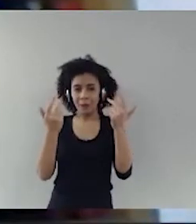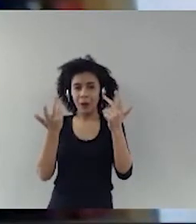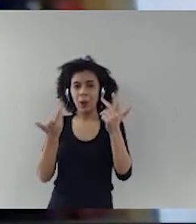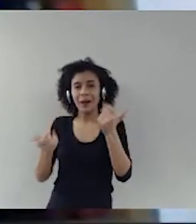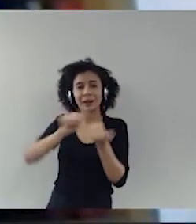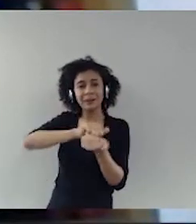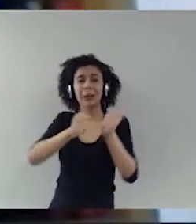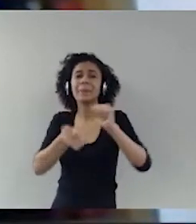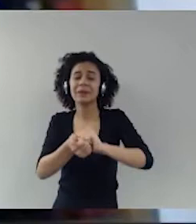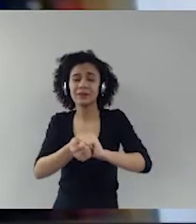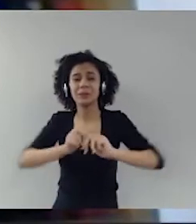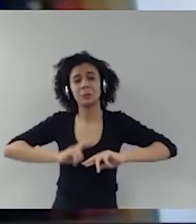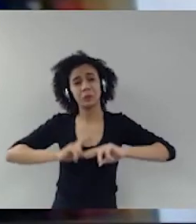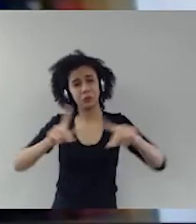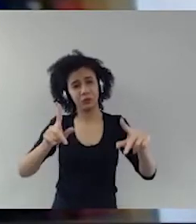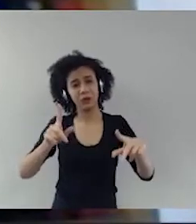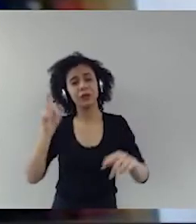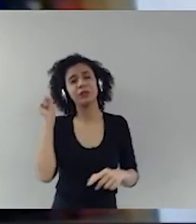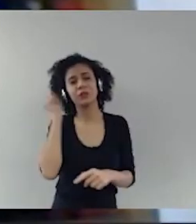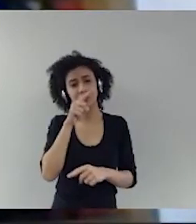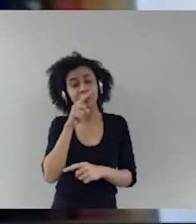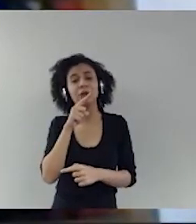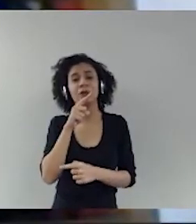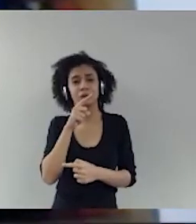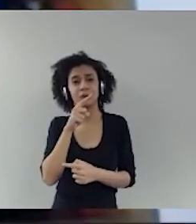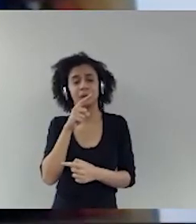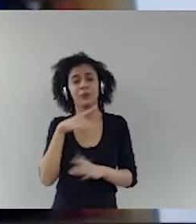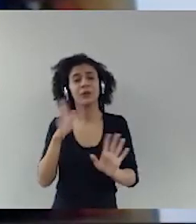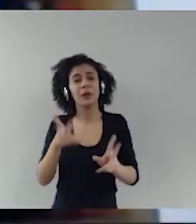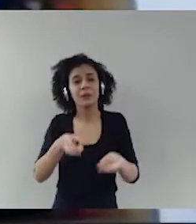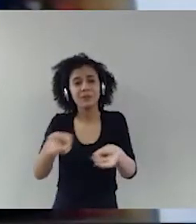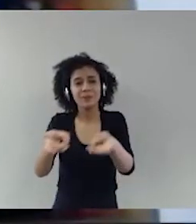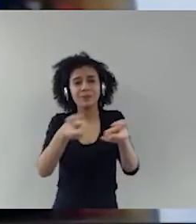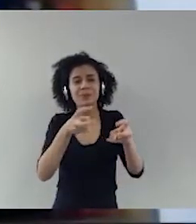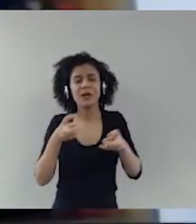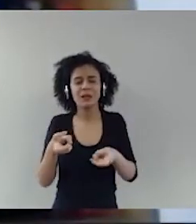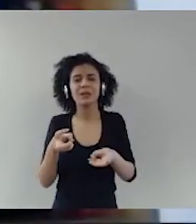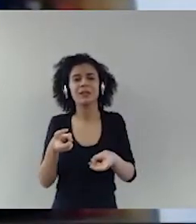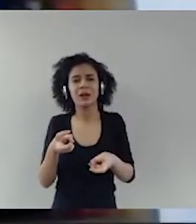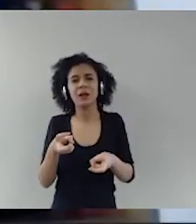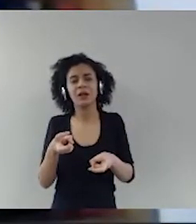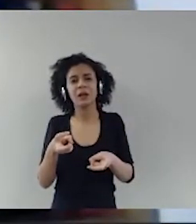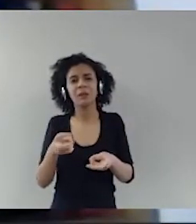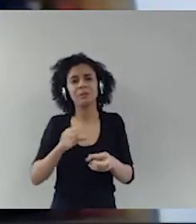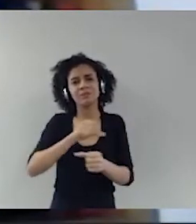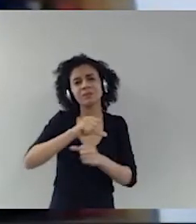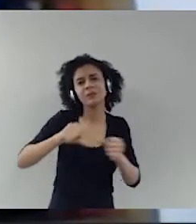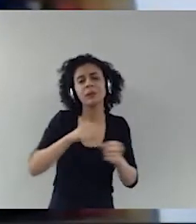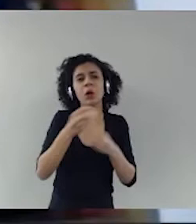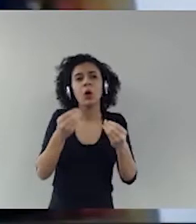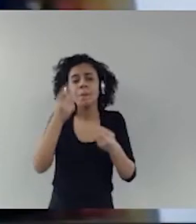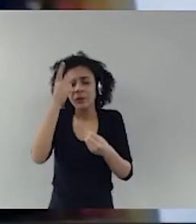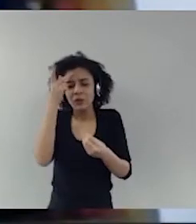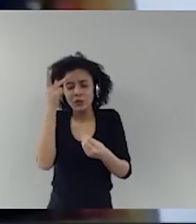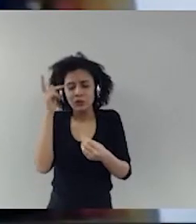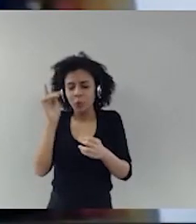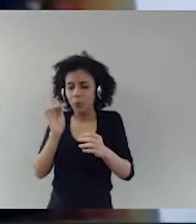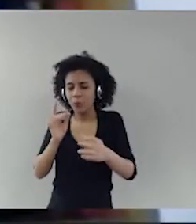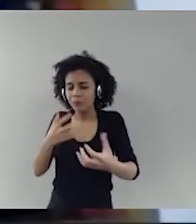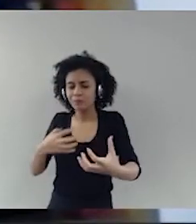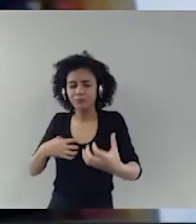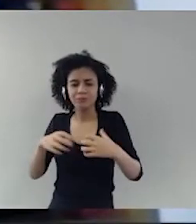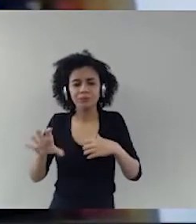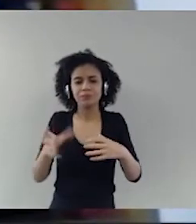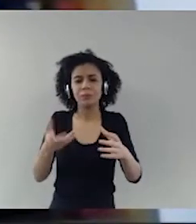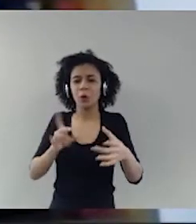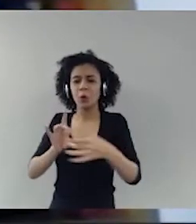né, voltar. A gente já está vendo mudanças no modo de se relacionar, no modo de trabalhar,